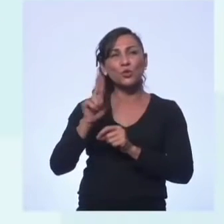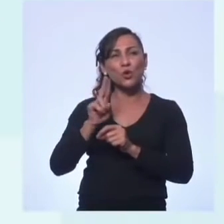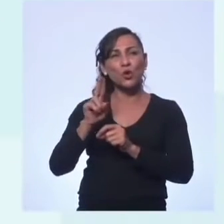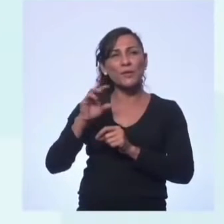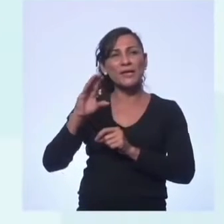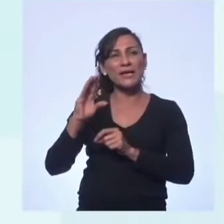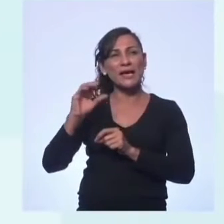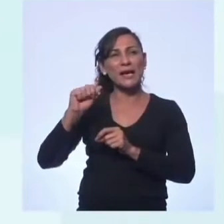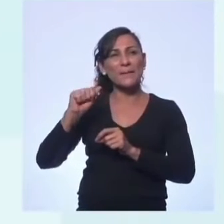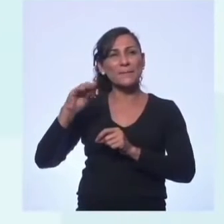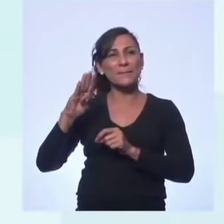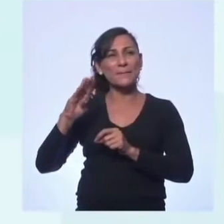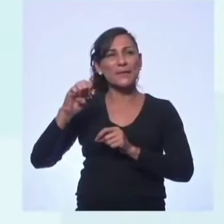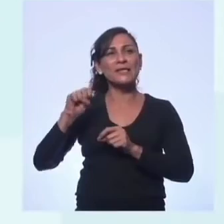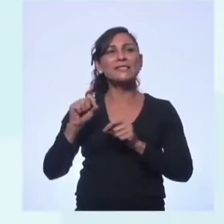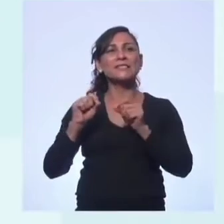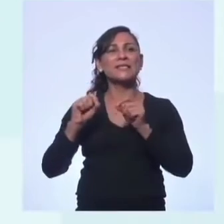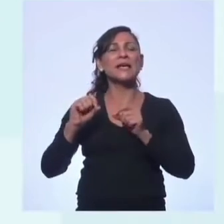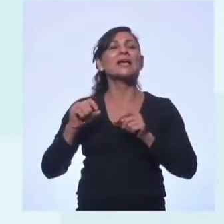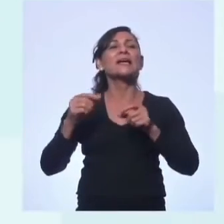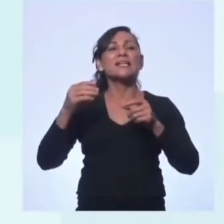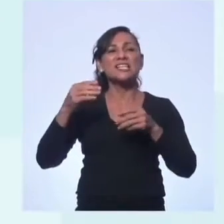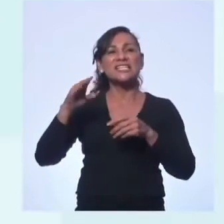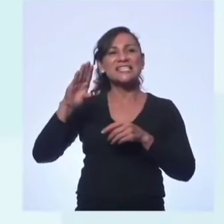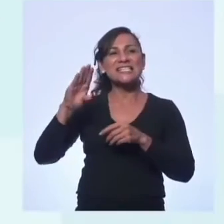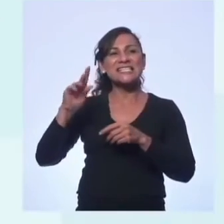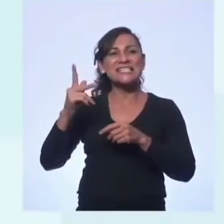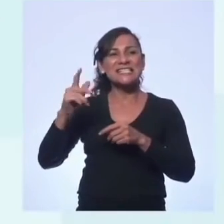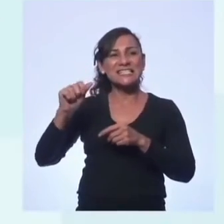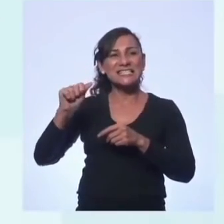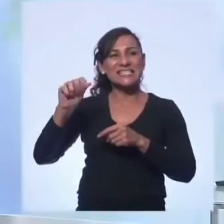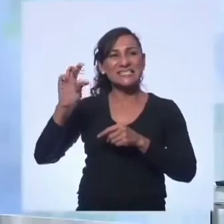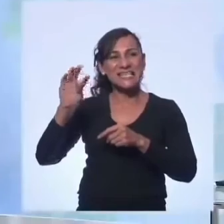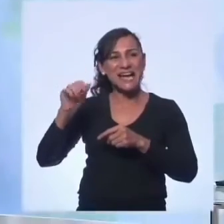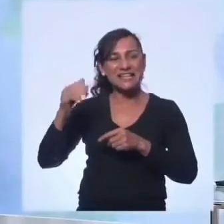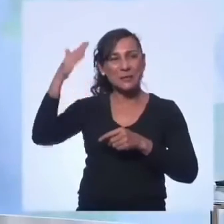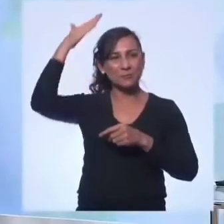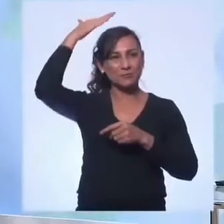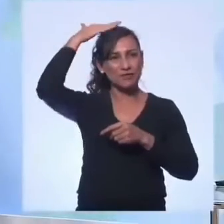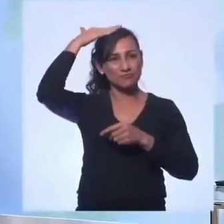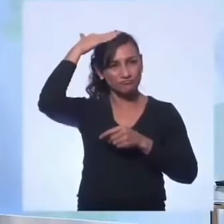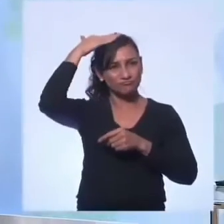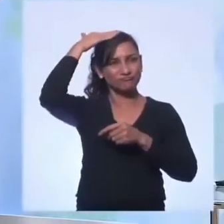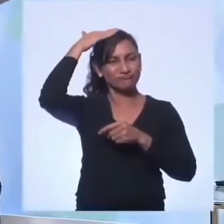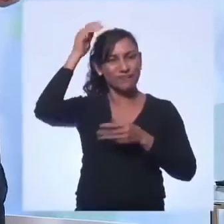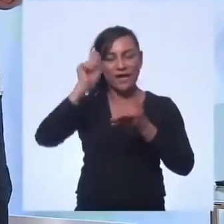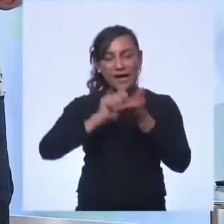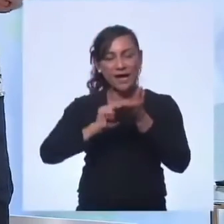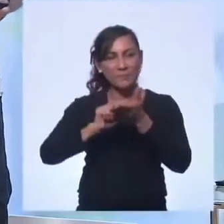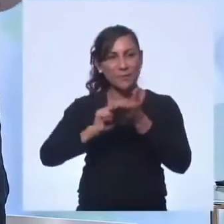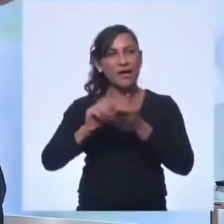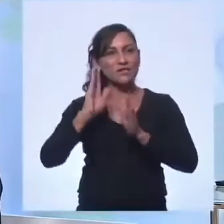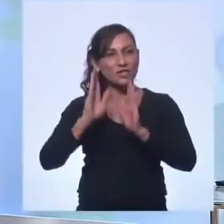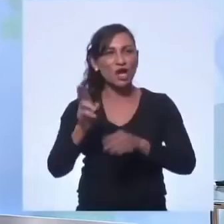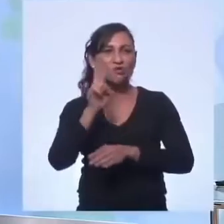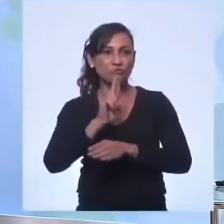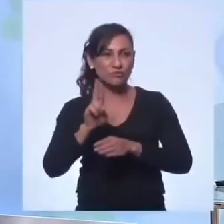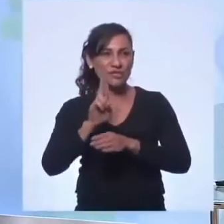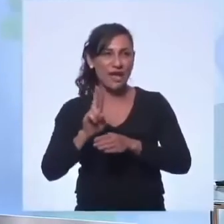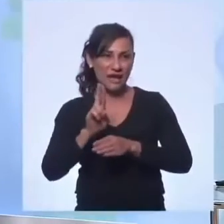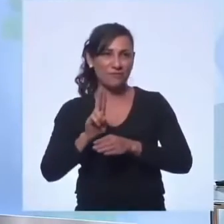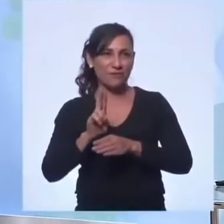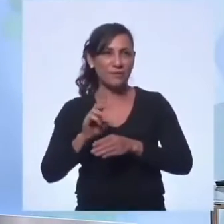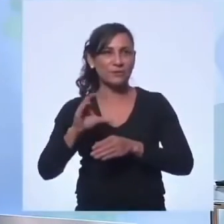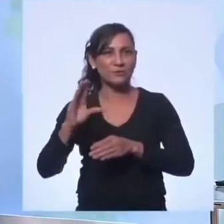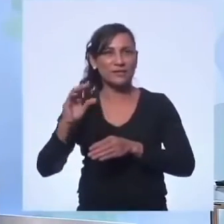em tupi significa cabeça chata. Então, a borracha então, já era utilizada aí pelos